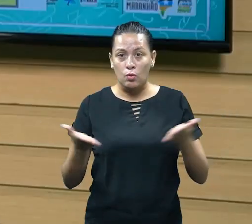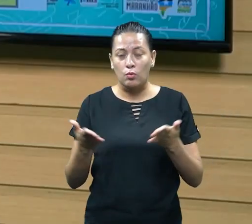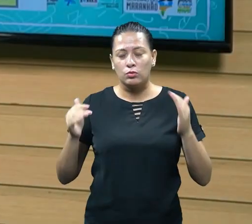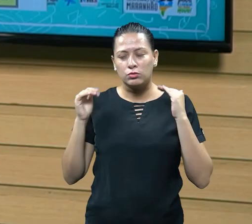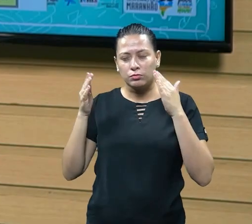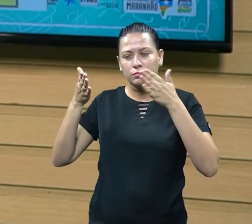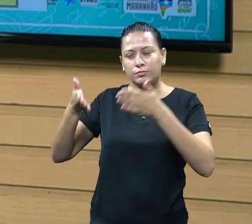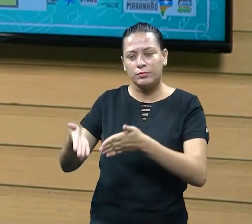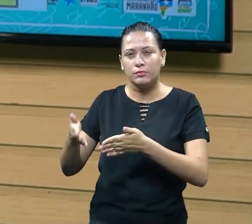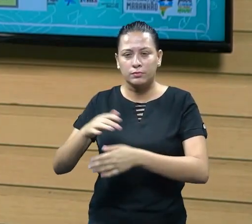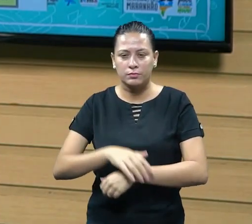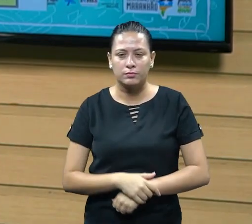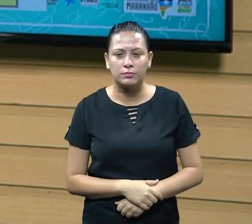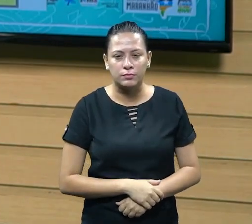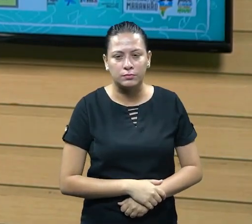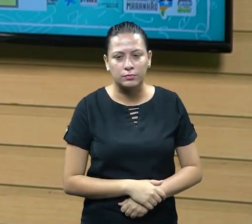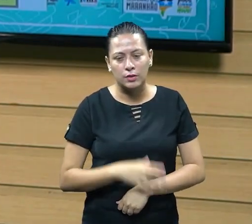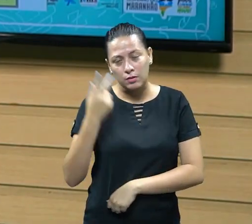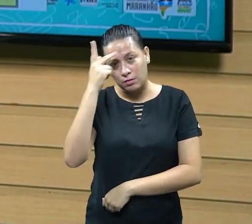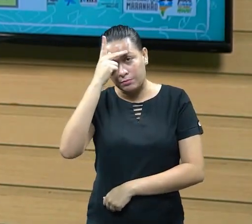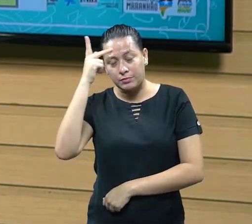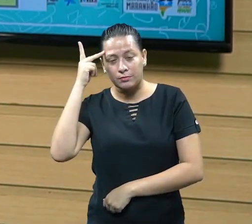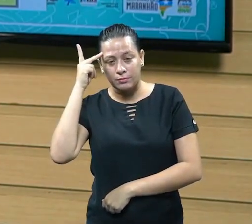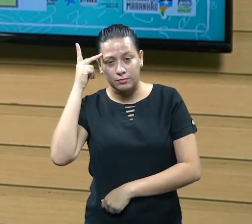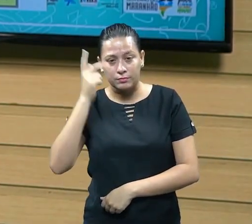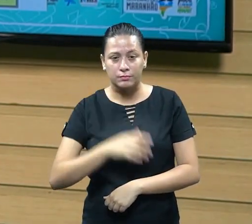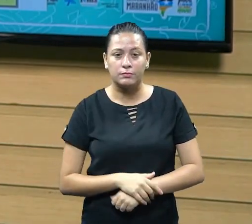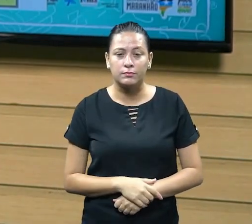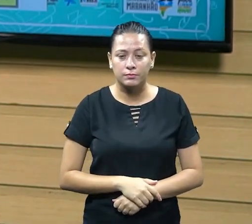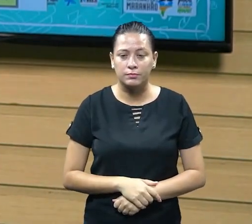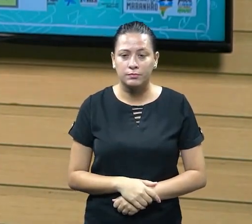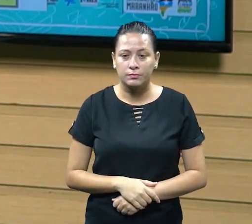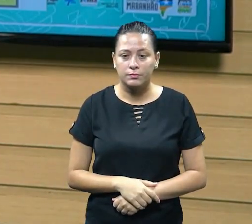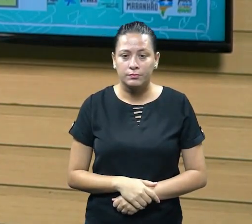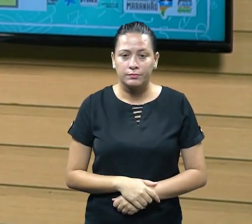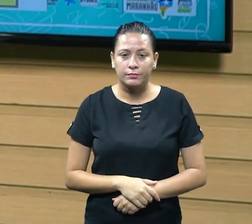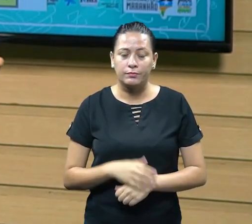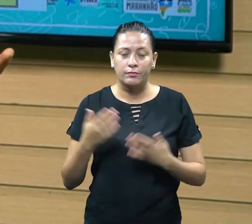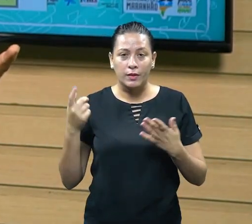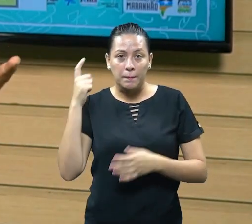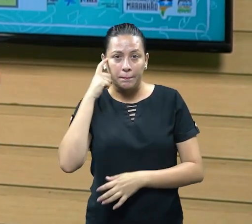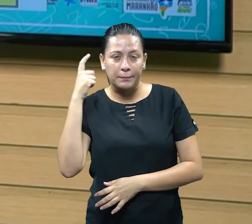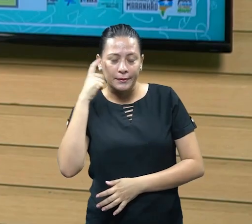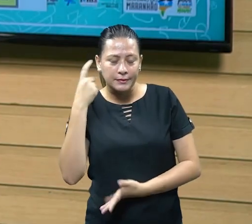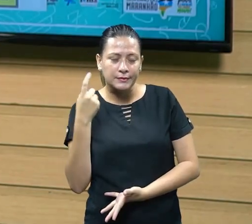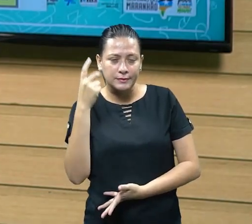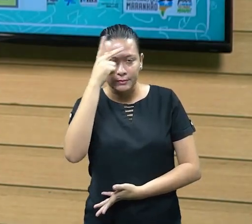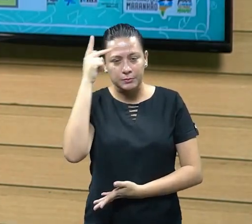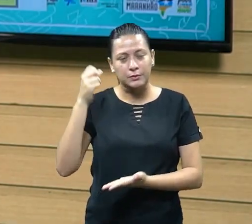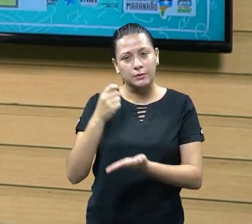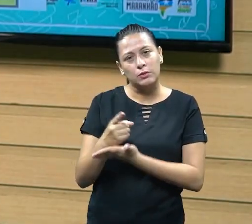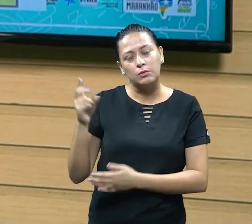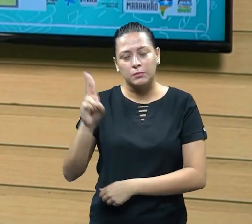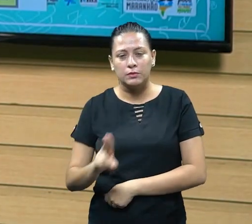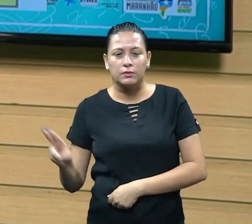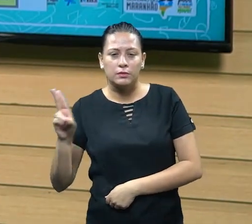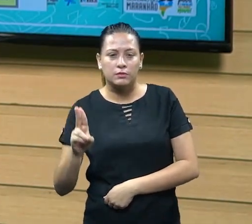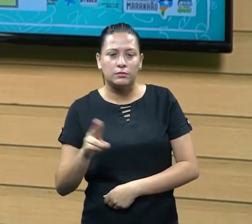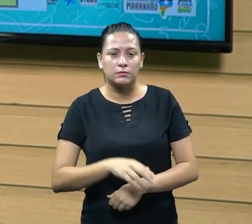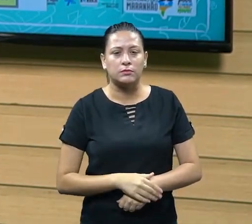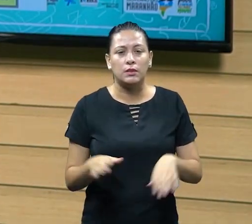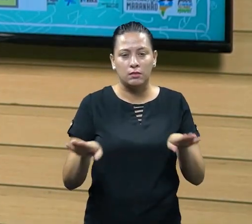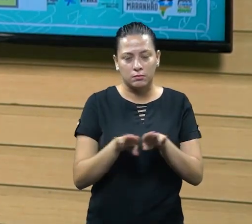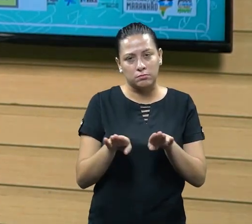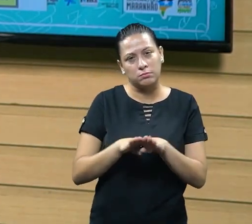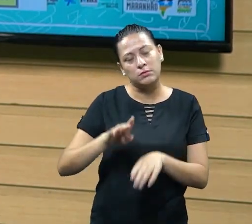cliente. Antigamente o foco era muito internamente, hoje mais do que nunca você pensa no concorrente, pensa no seu cliente, pensa no que está lá de fora, pensa